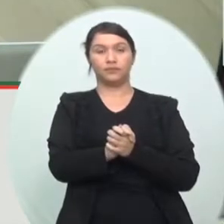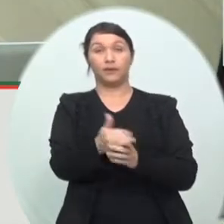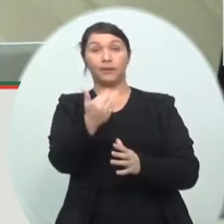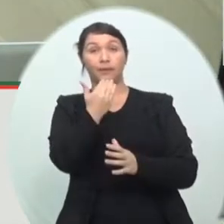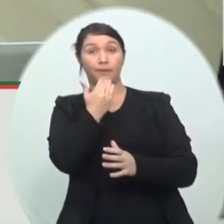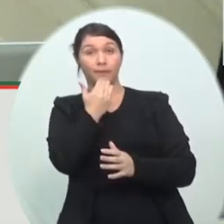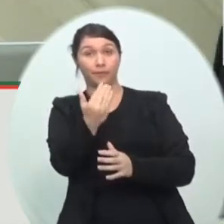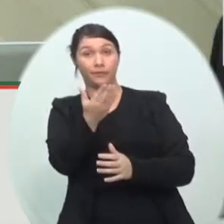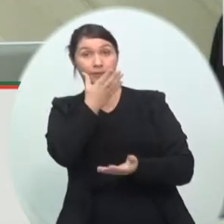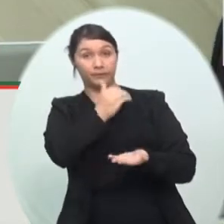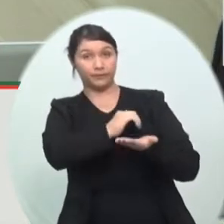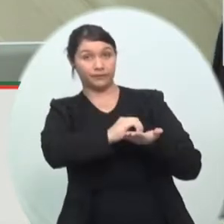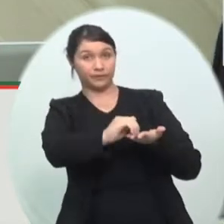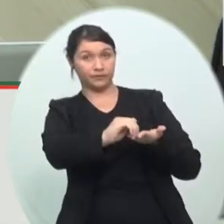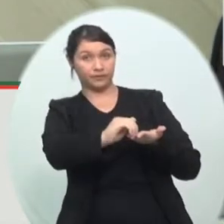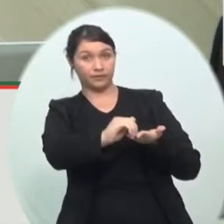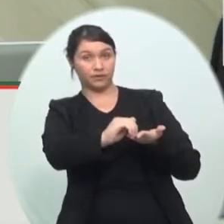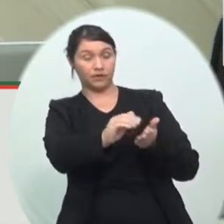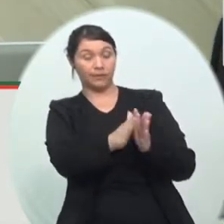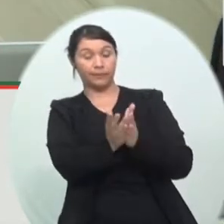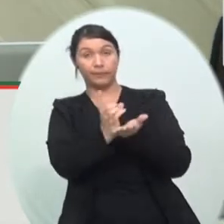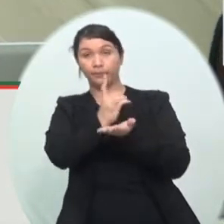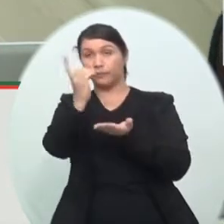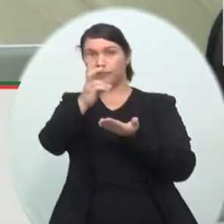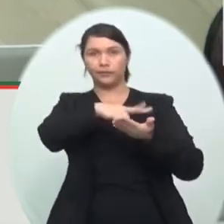Solicito ao senhor secretário que faça a leitura da Bíblia.